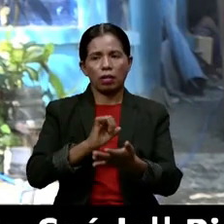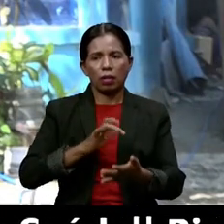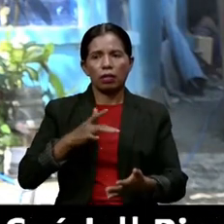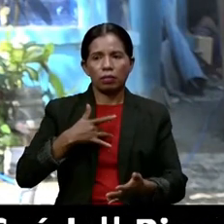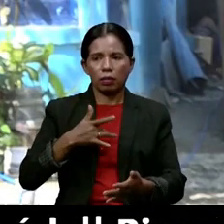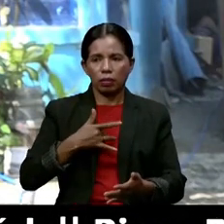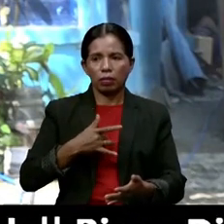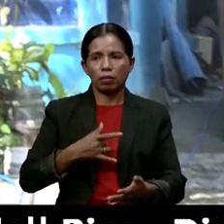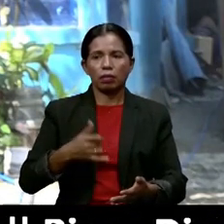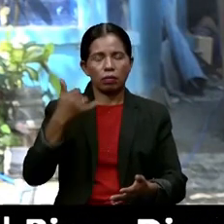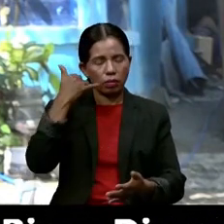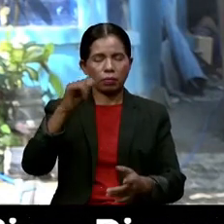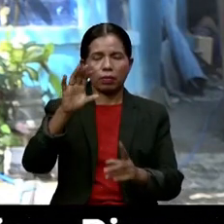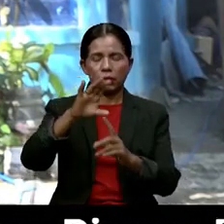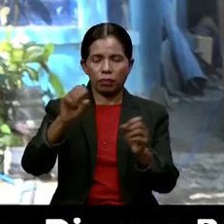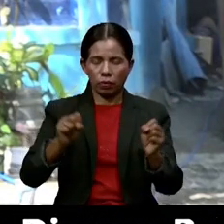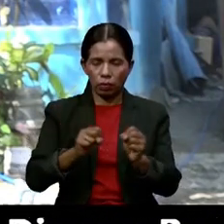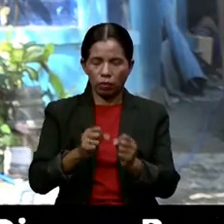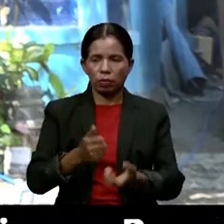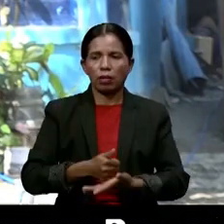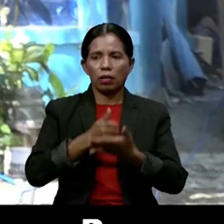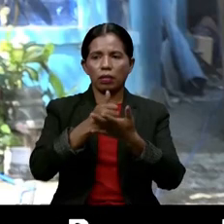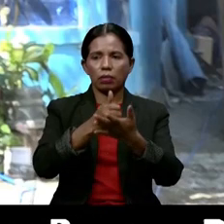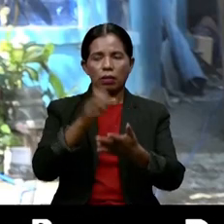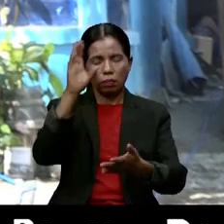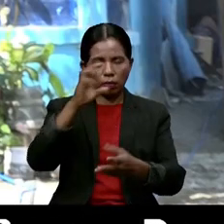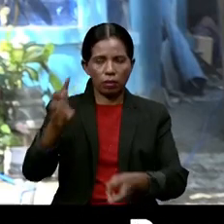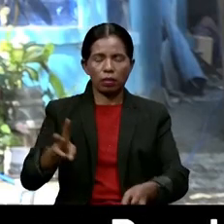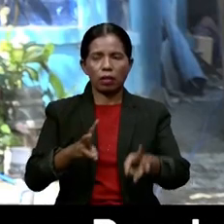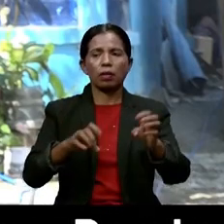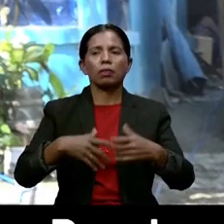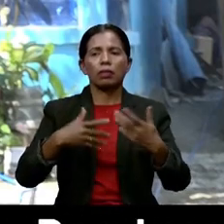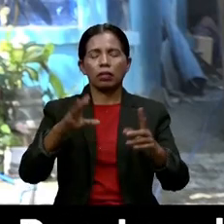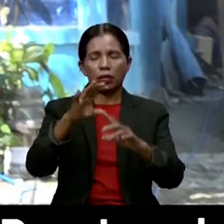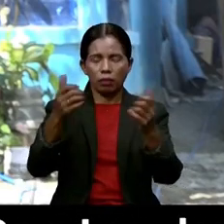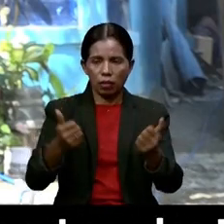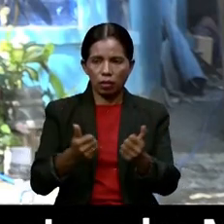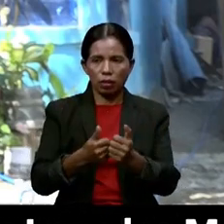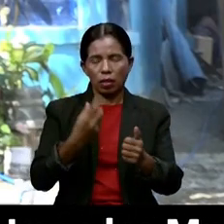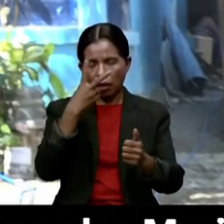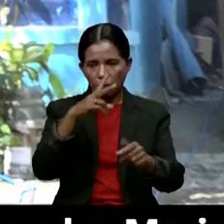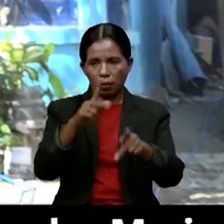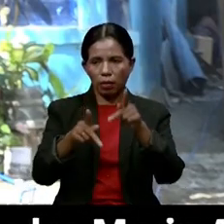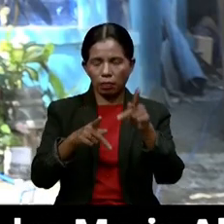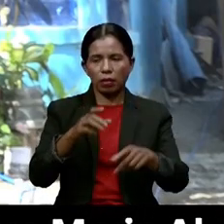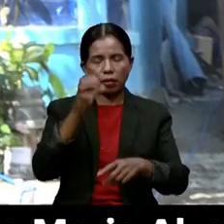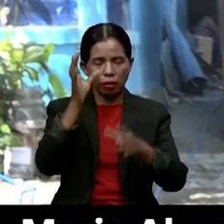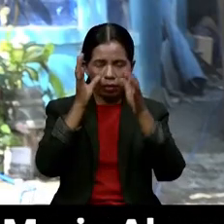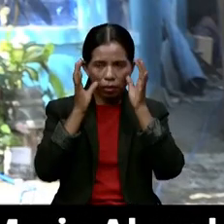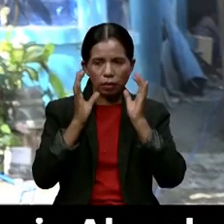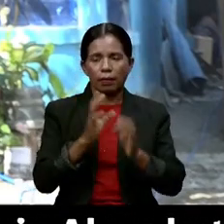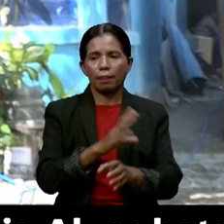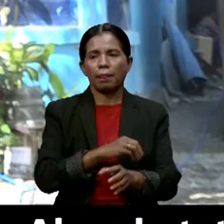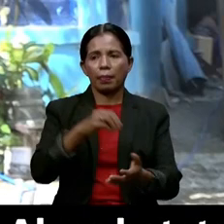How sentimento mau liga ba si suku para hatu atende. Mis la ten kadalan halusa si fiali no tete im hareba e mane tenis tawon periode